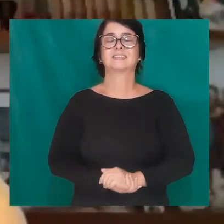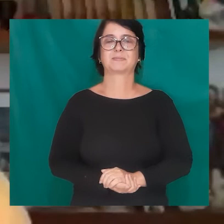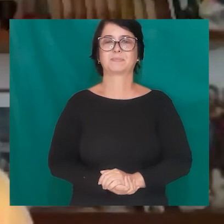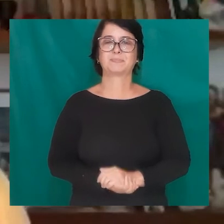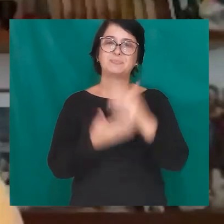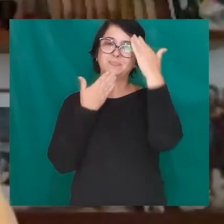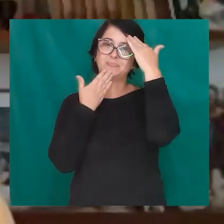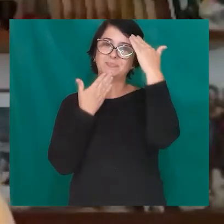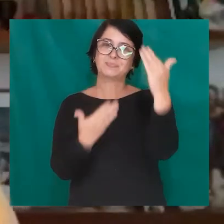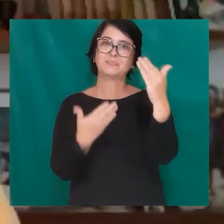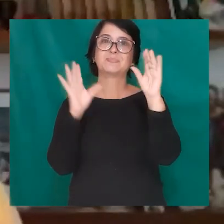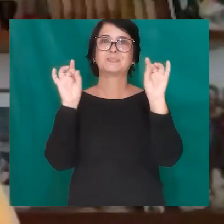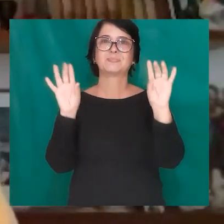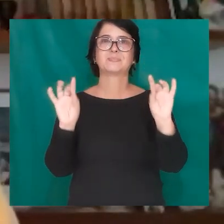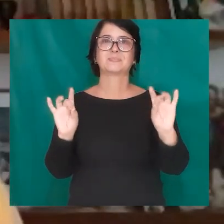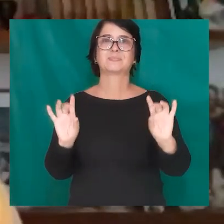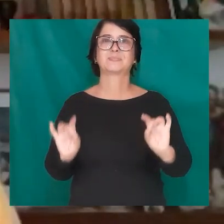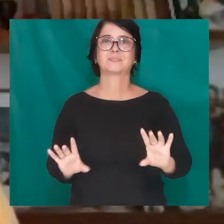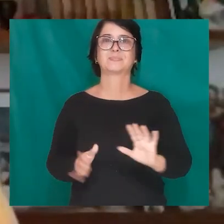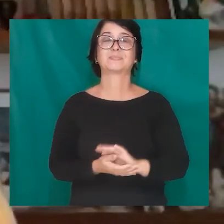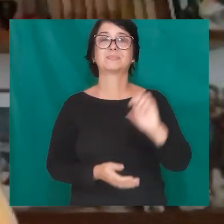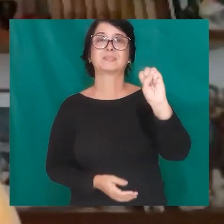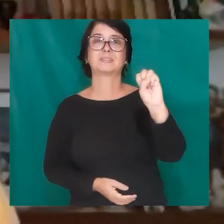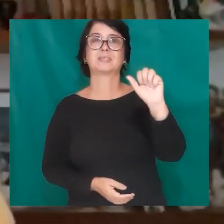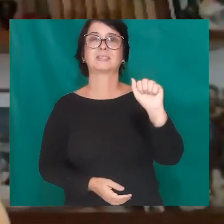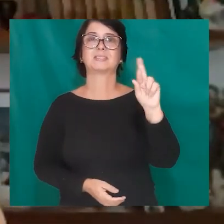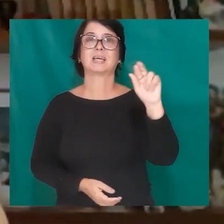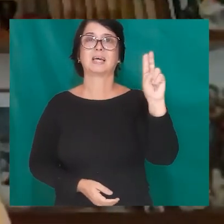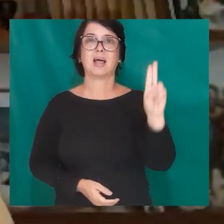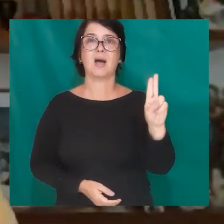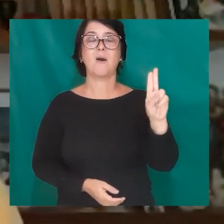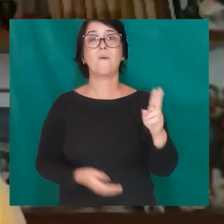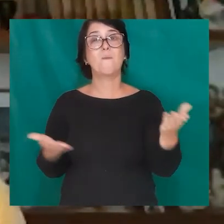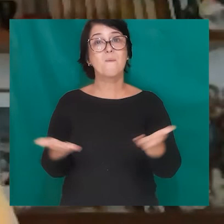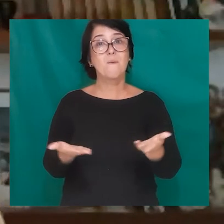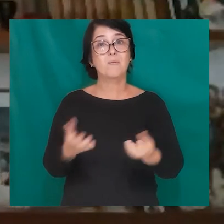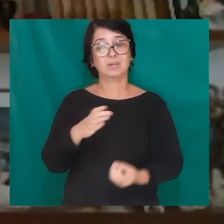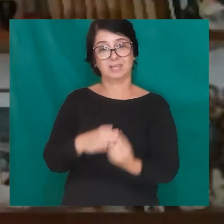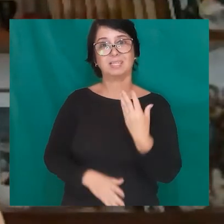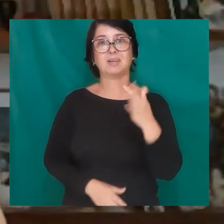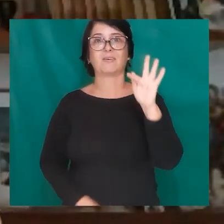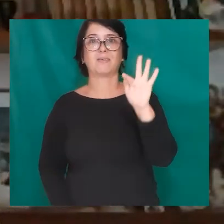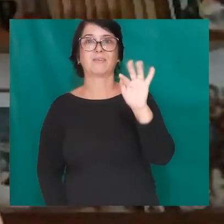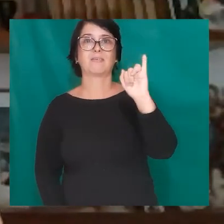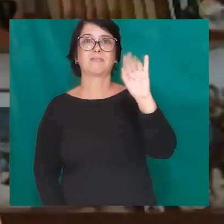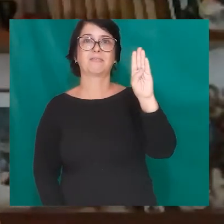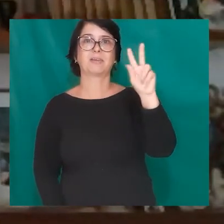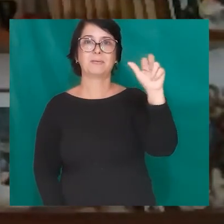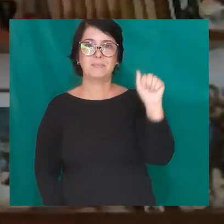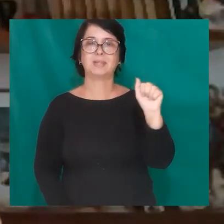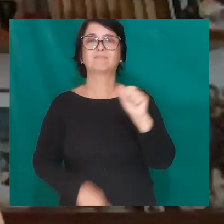aqui agradecer também especialmente a Sarau Agência de Cultura, que permitiu que a gente estivesse aqui com a criação do Festival Fibra, que eu e o Marcelo